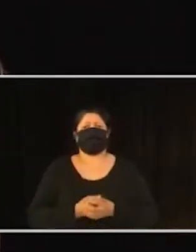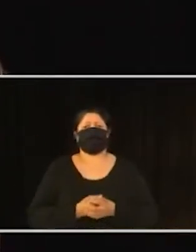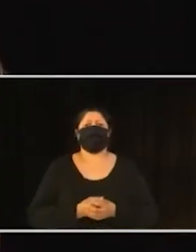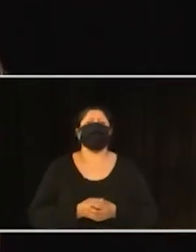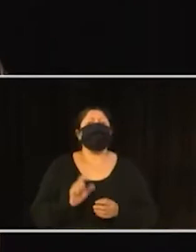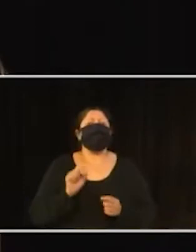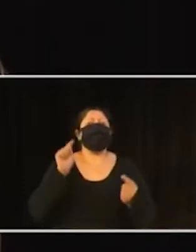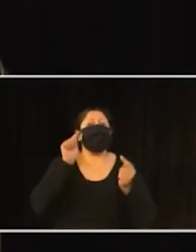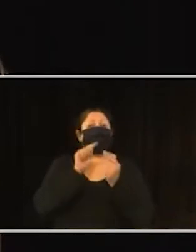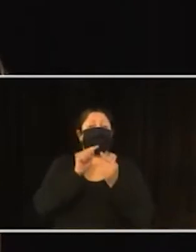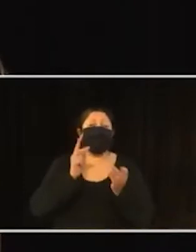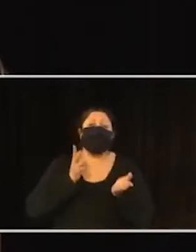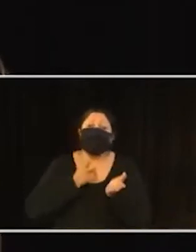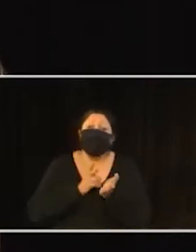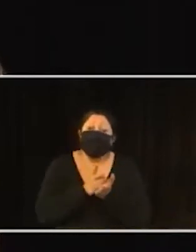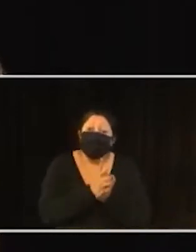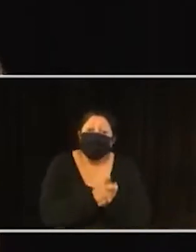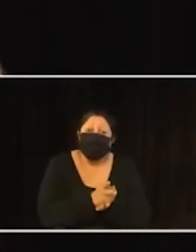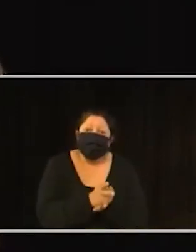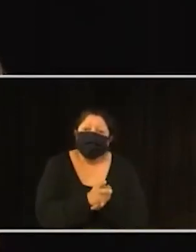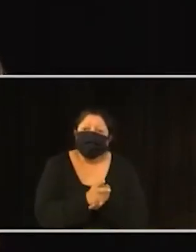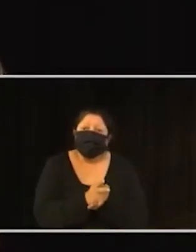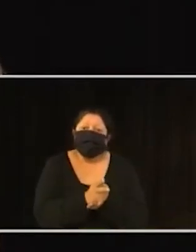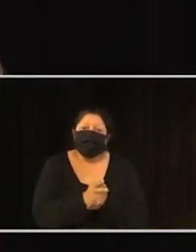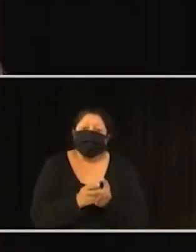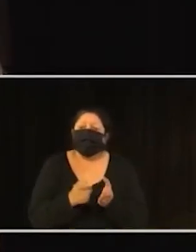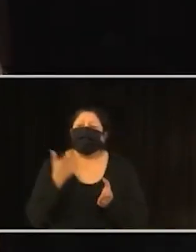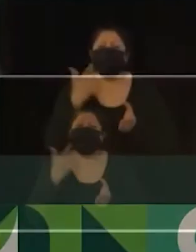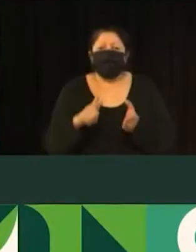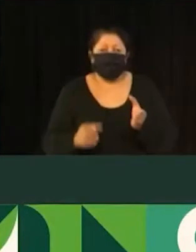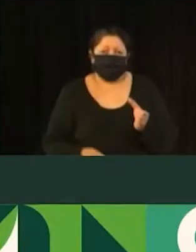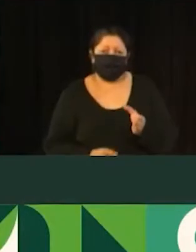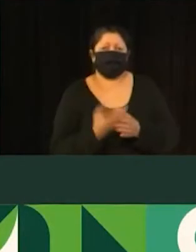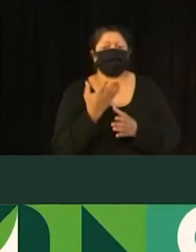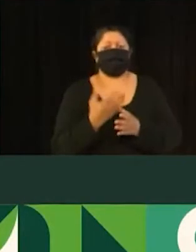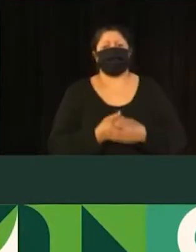objetivo de seguir com a implantação desse sistema.